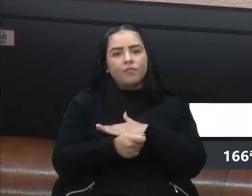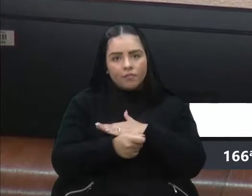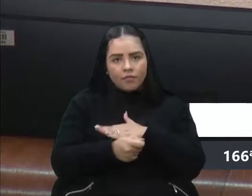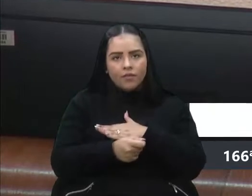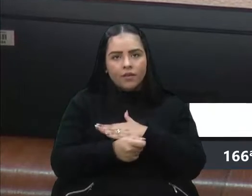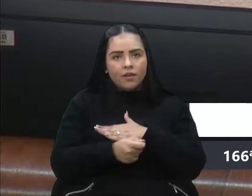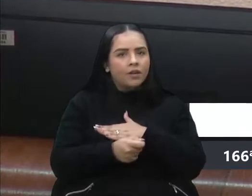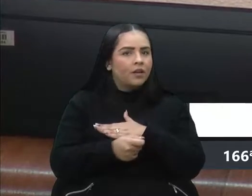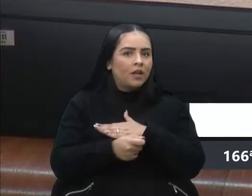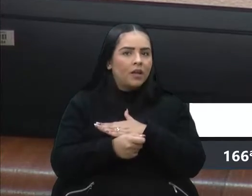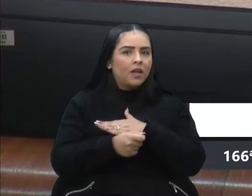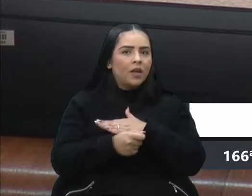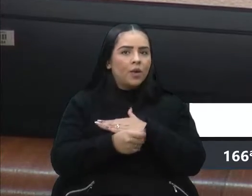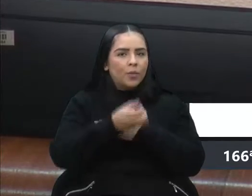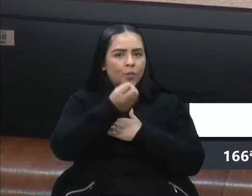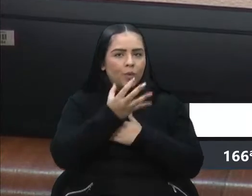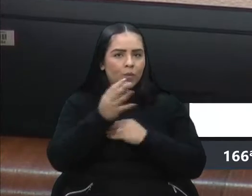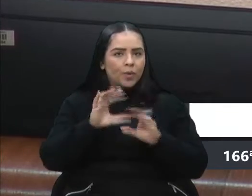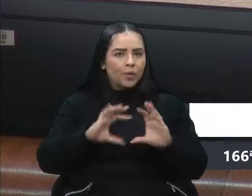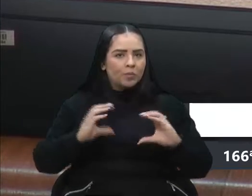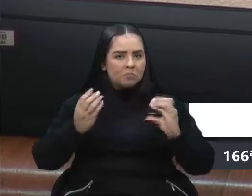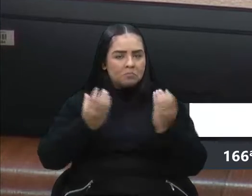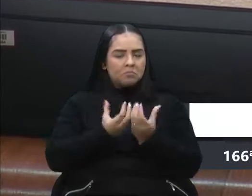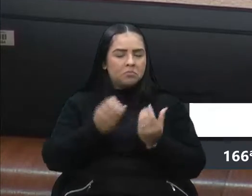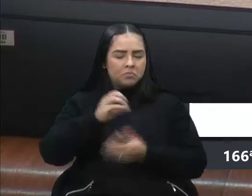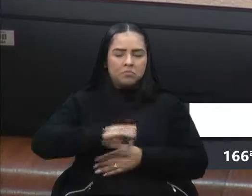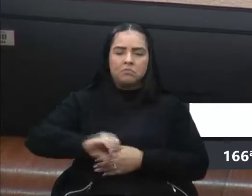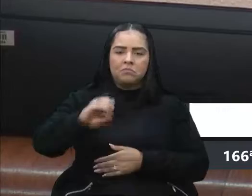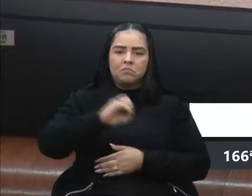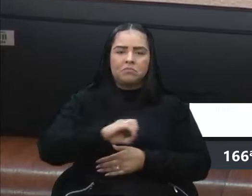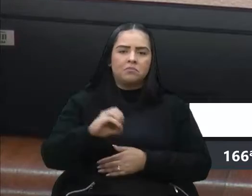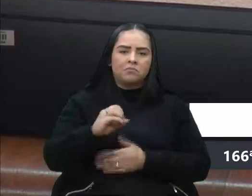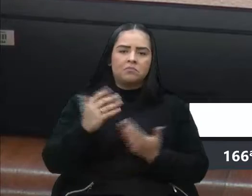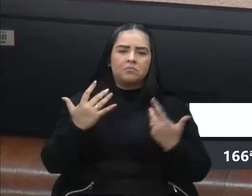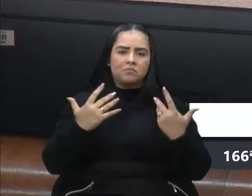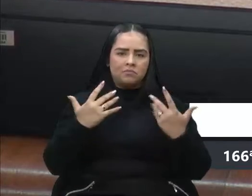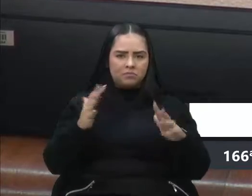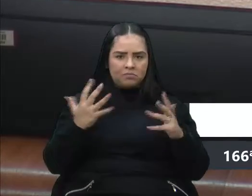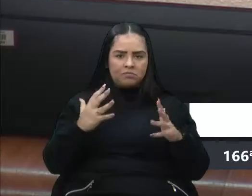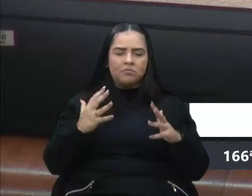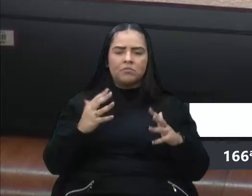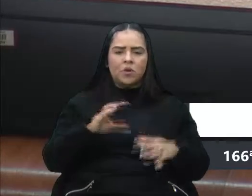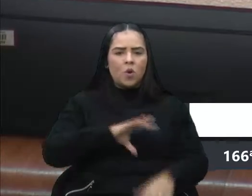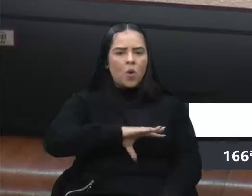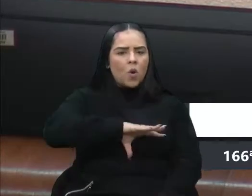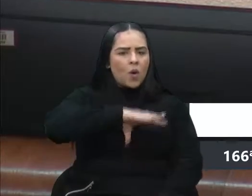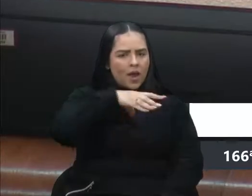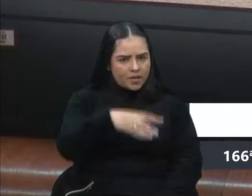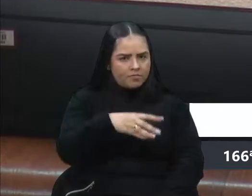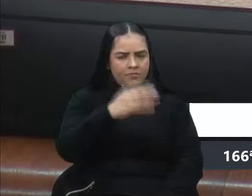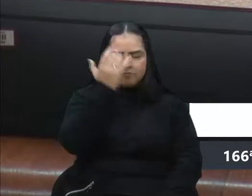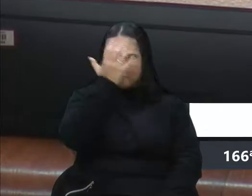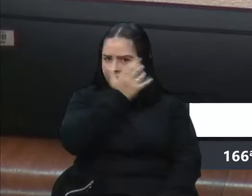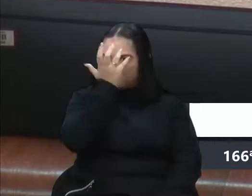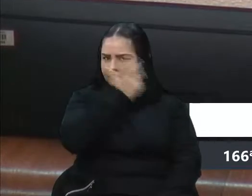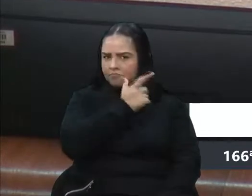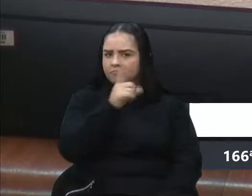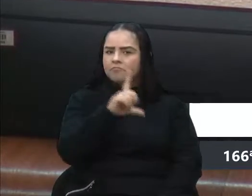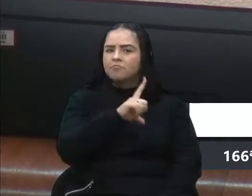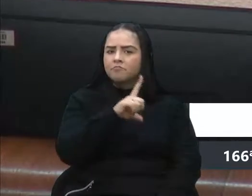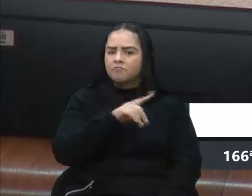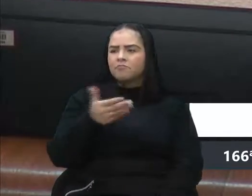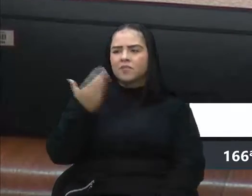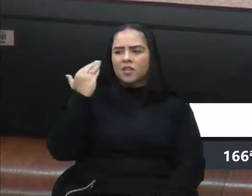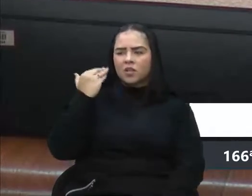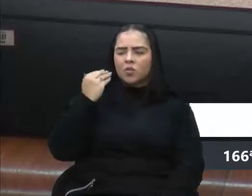uma realização para a comunidade enorme. Então, parabéns à coragem do nosso prefeito Adilode Domênico, que recebeu à época